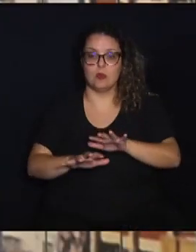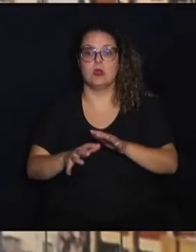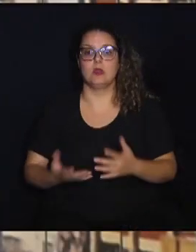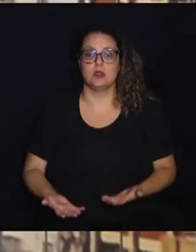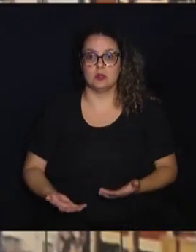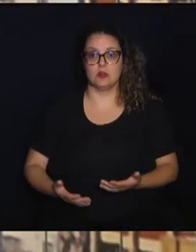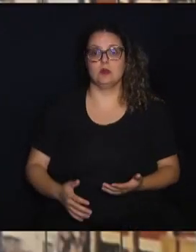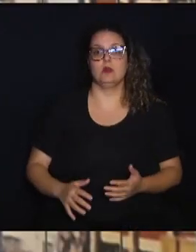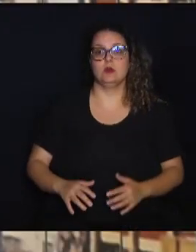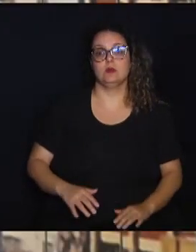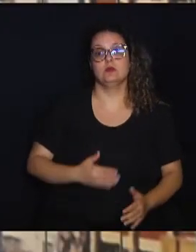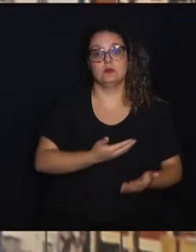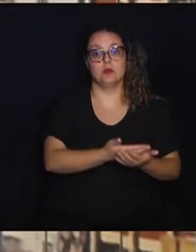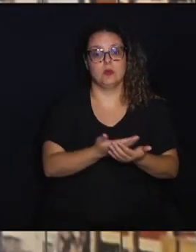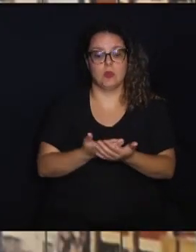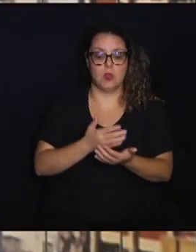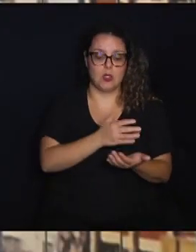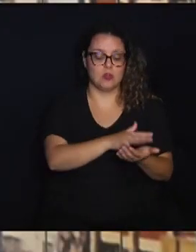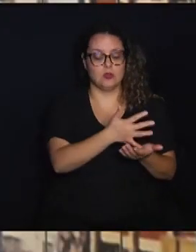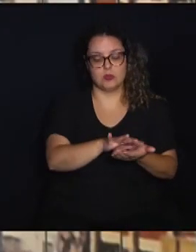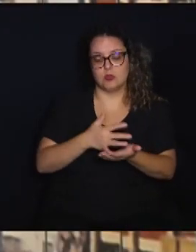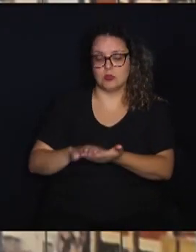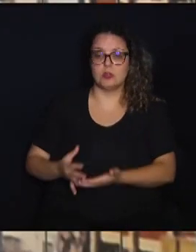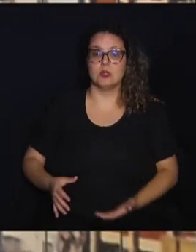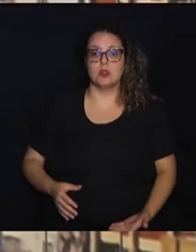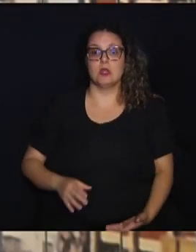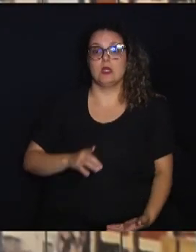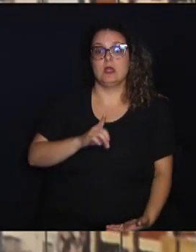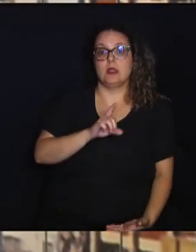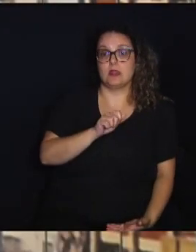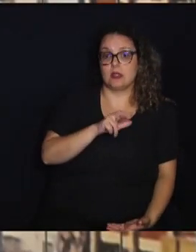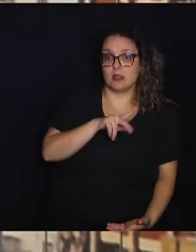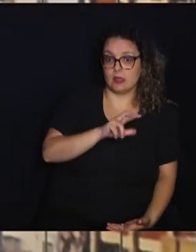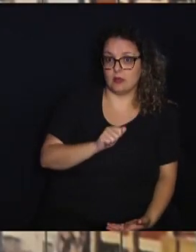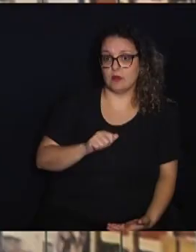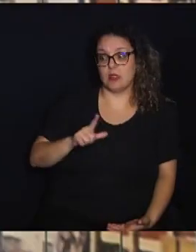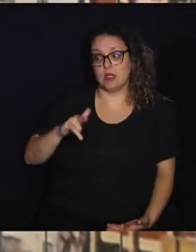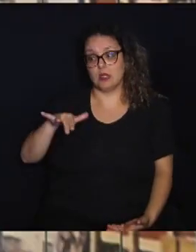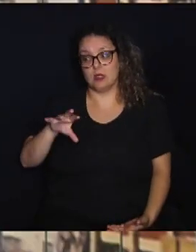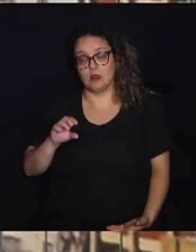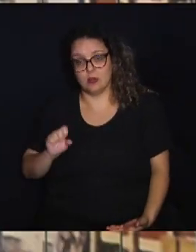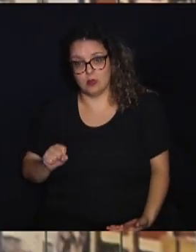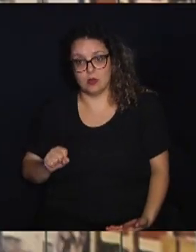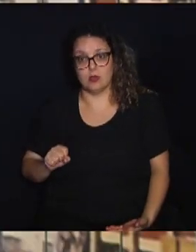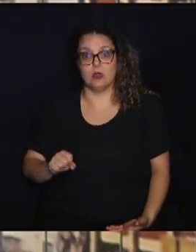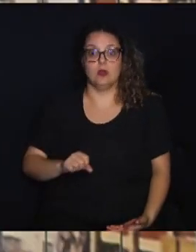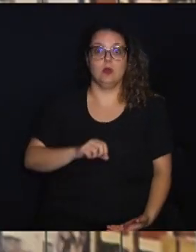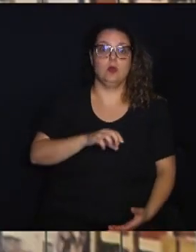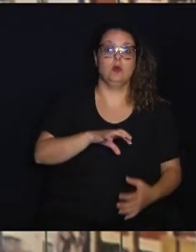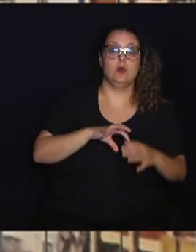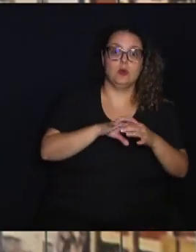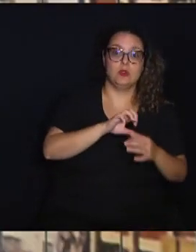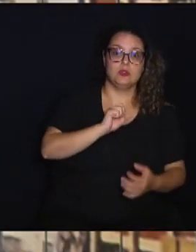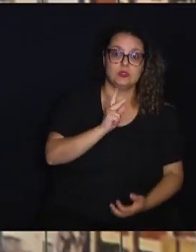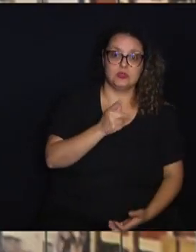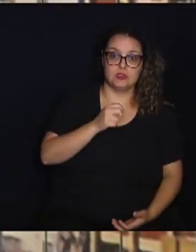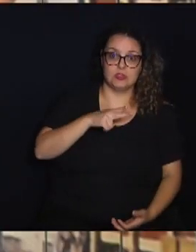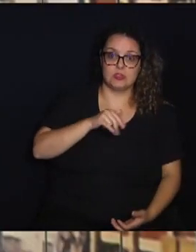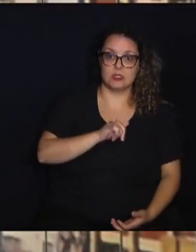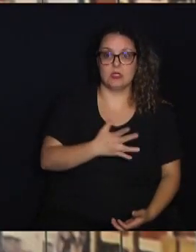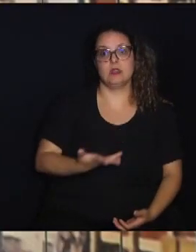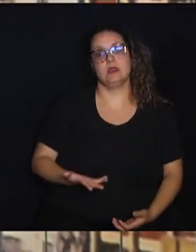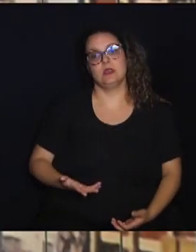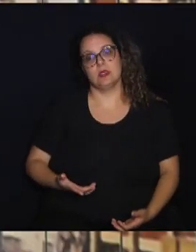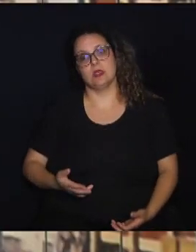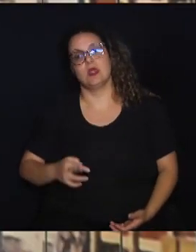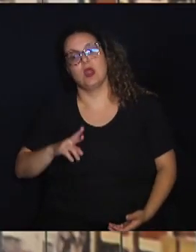de samba. São elas: Estrela d'Alva, Leões do Padre Anchieta, Unidos do Xangai e Rosas de Prata. Então, assim que a gente tiver